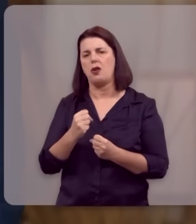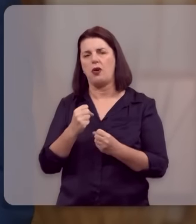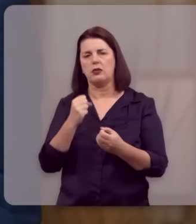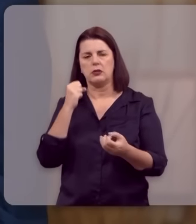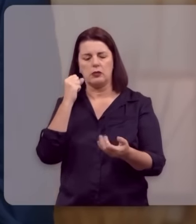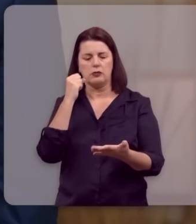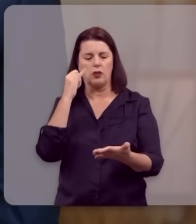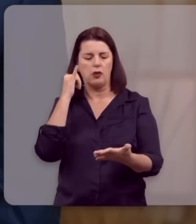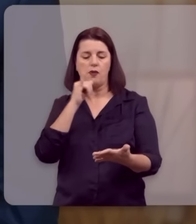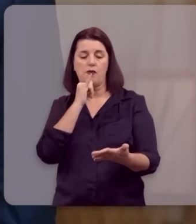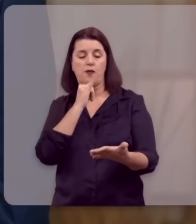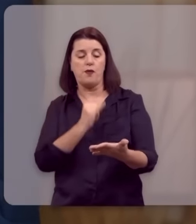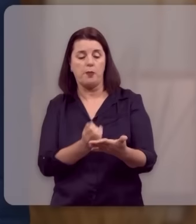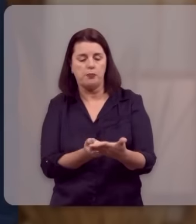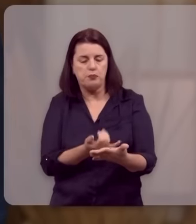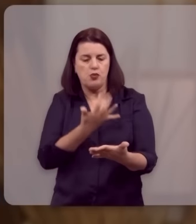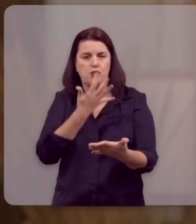Ela